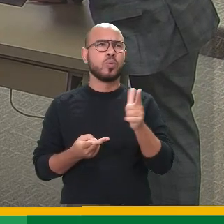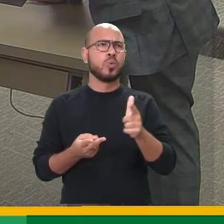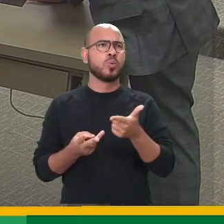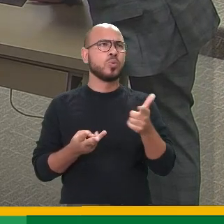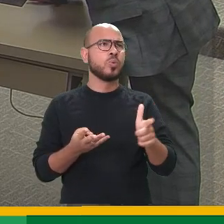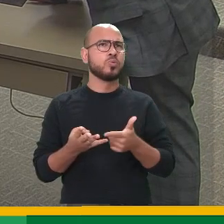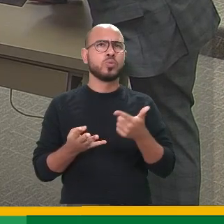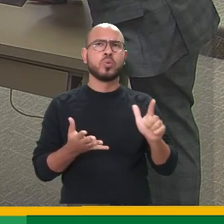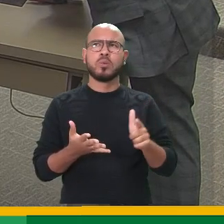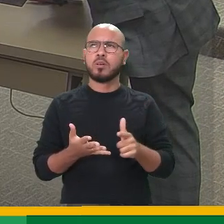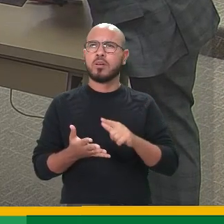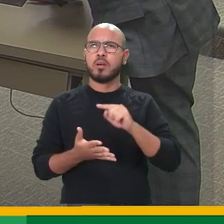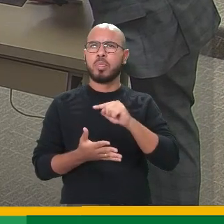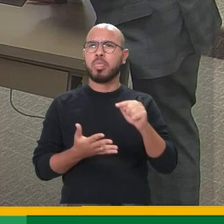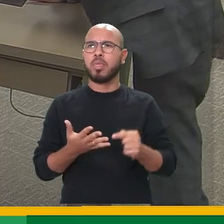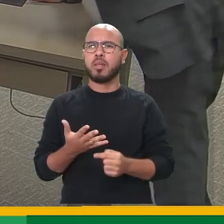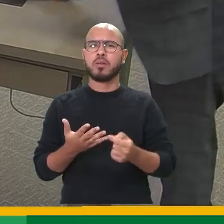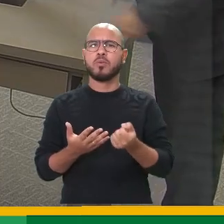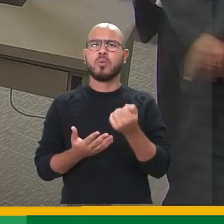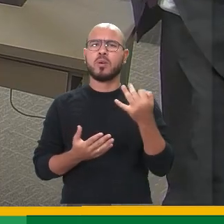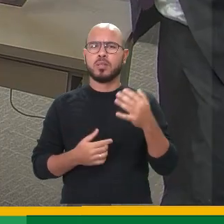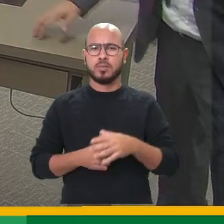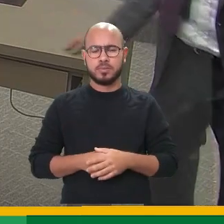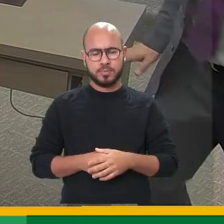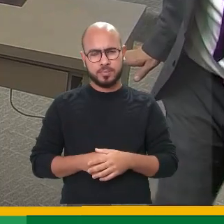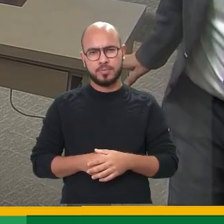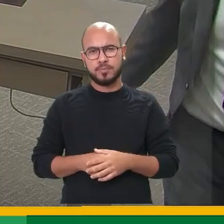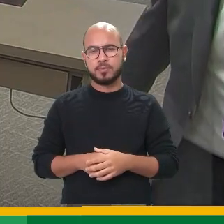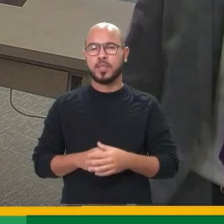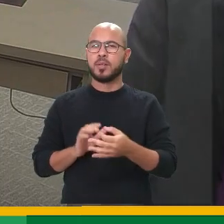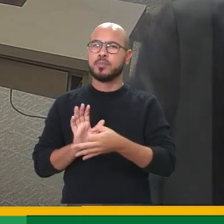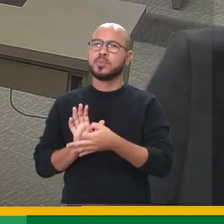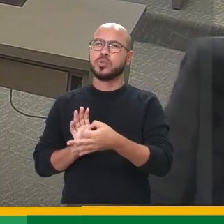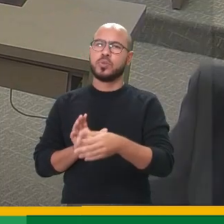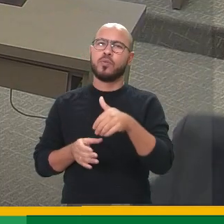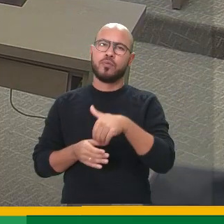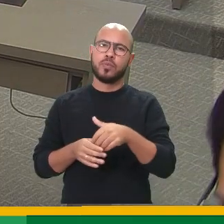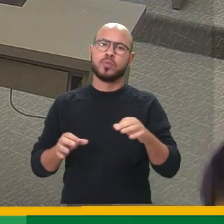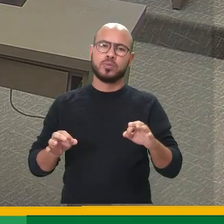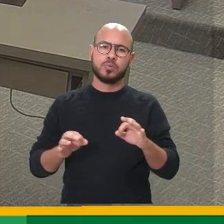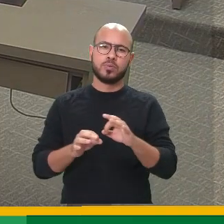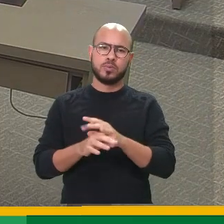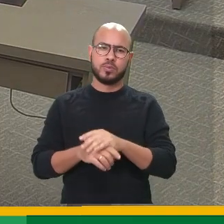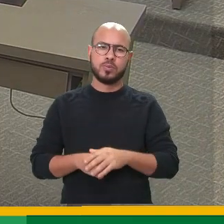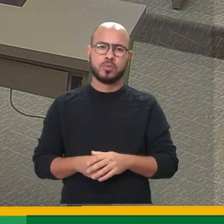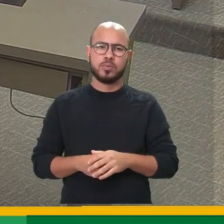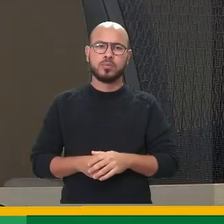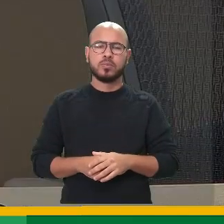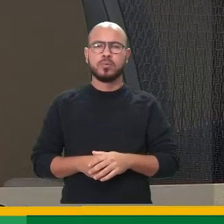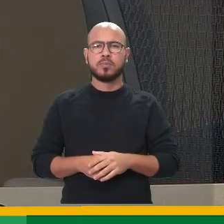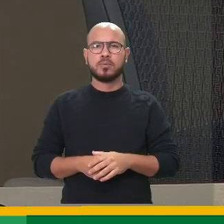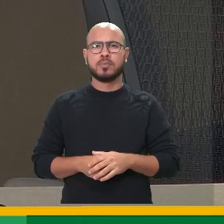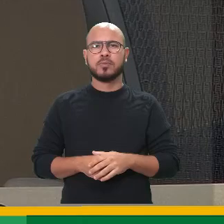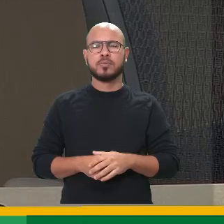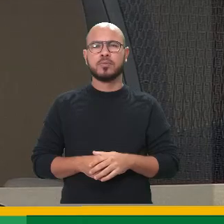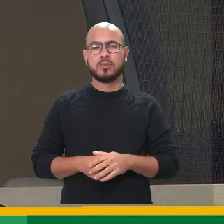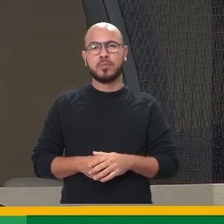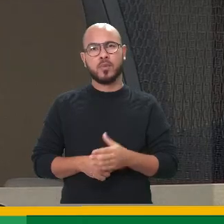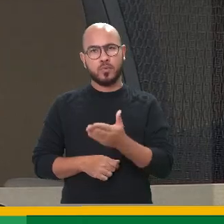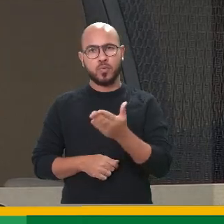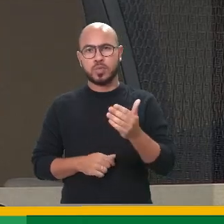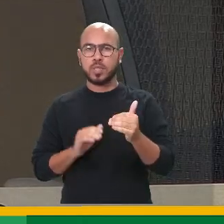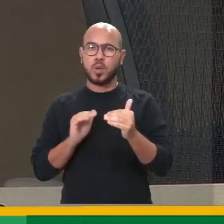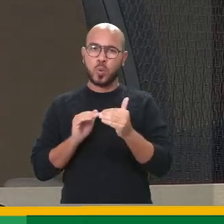sinceramente finalizado aqui o encaminhamento de voto os parlamentares que concordam com o voto